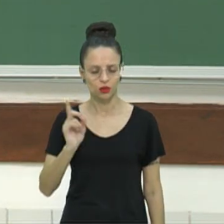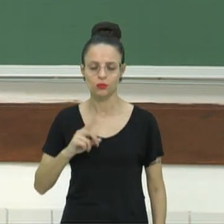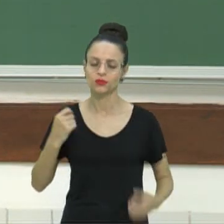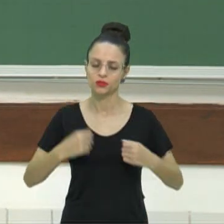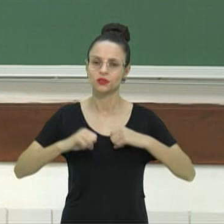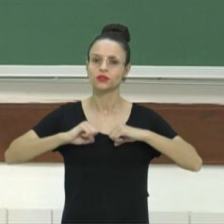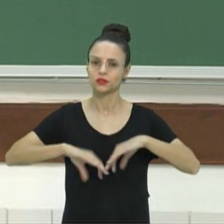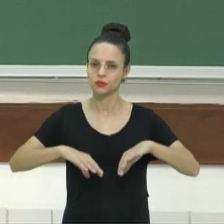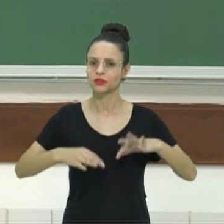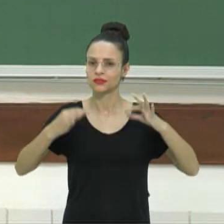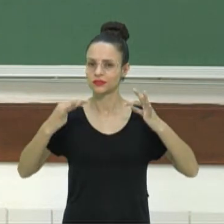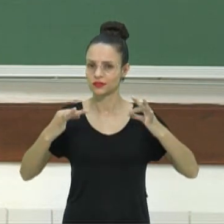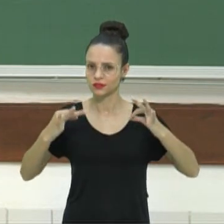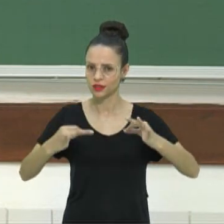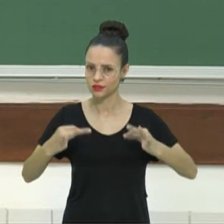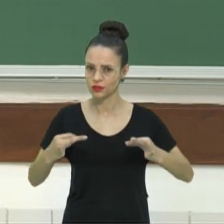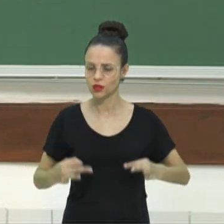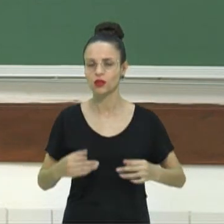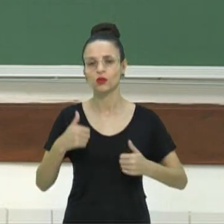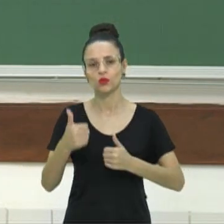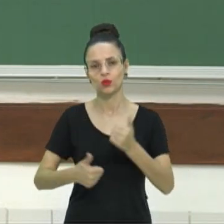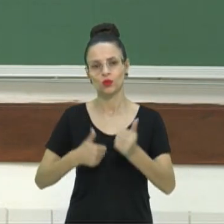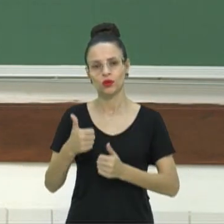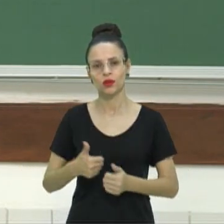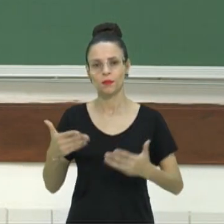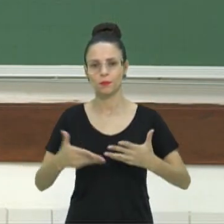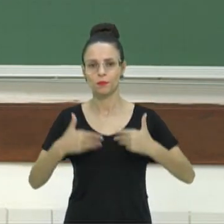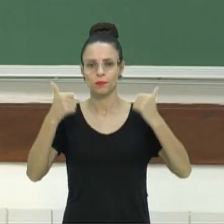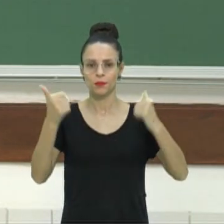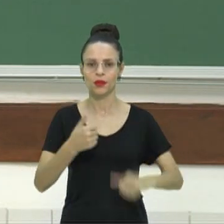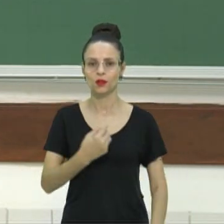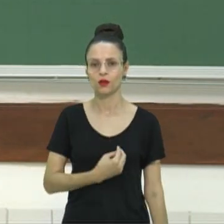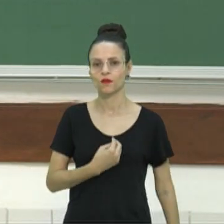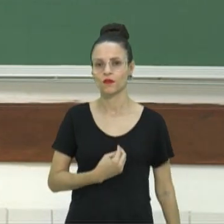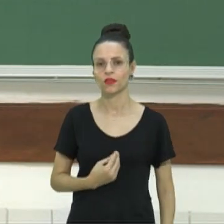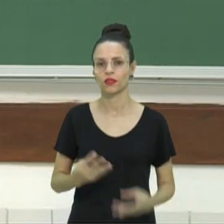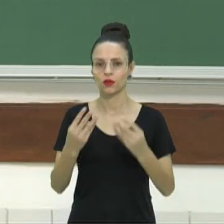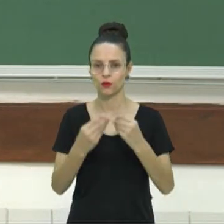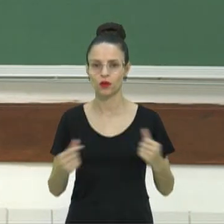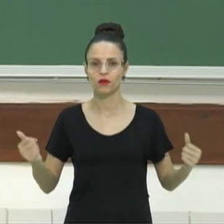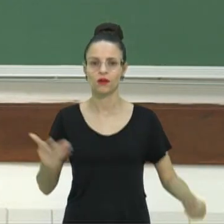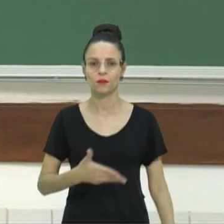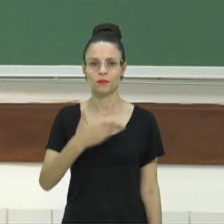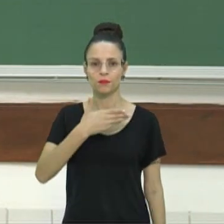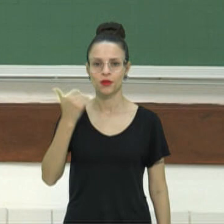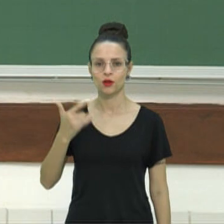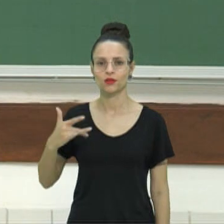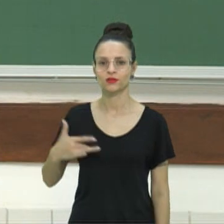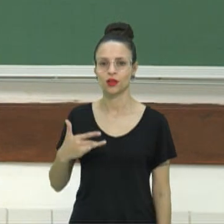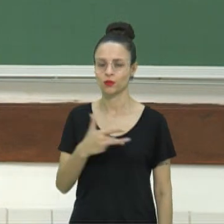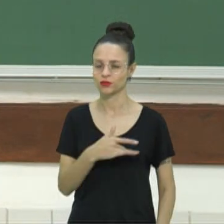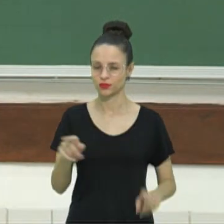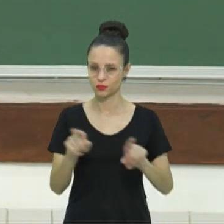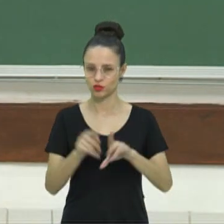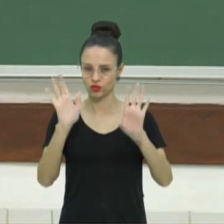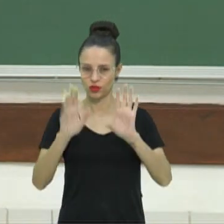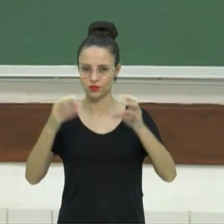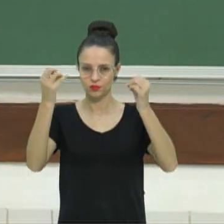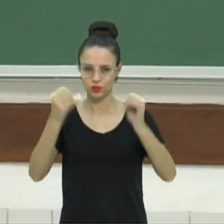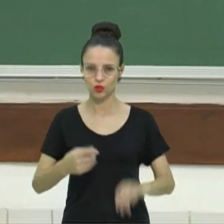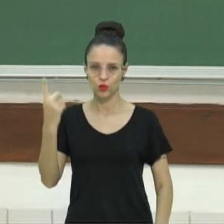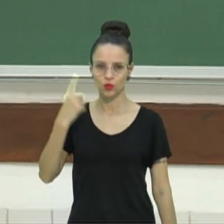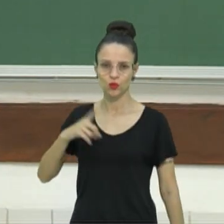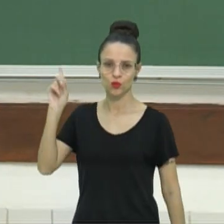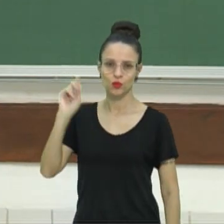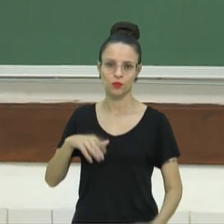respirar corretamente para estarmos trazendo melhor qualidade de vida, melhor saúde, que nós vimos na aula passada, né? Então tá aqui